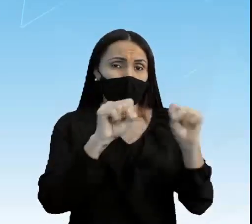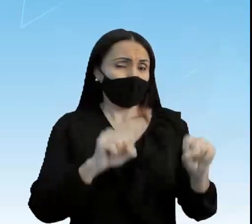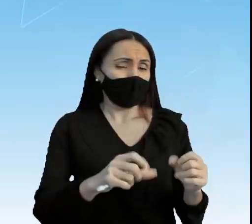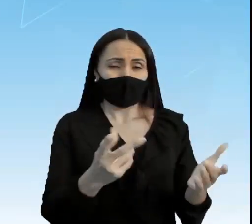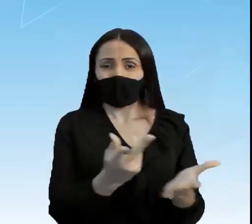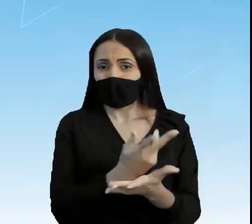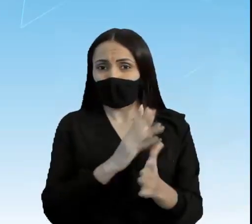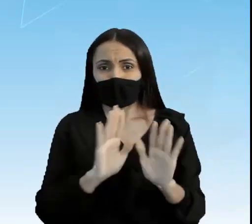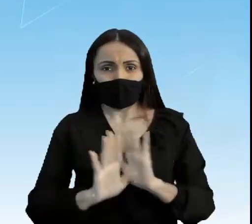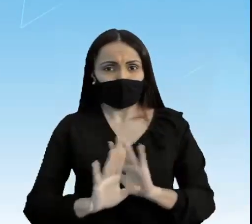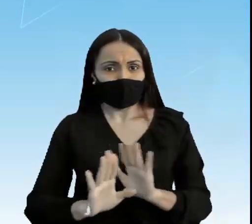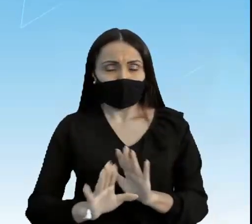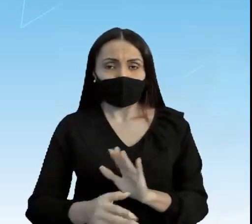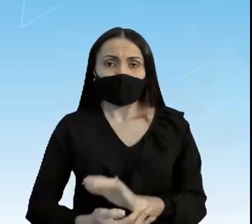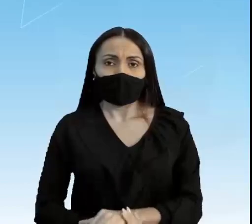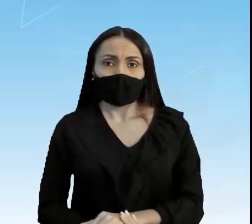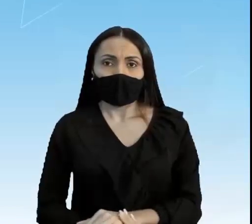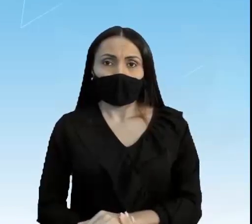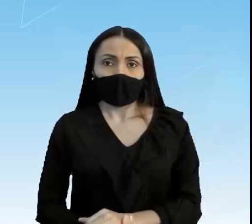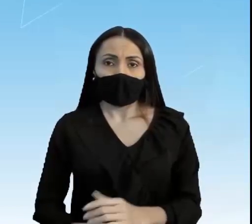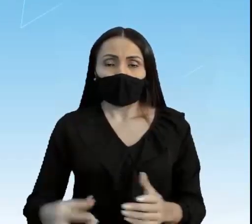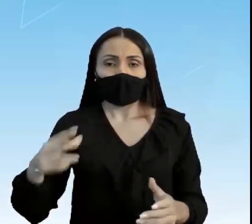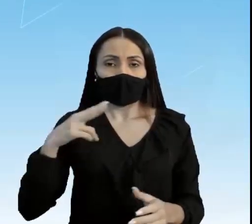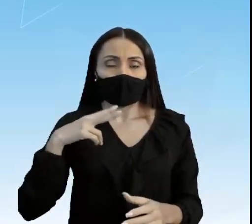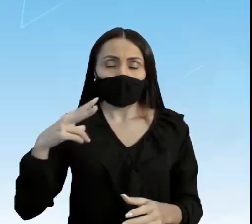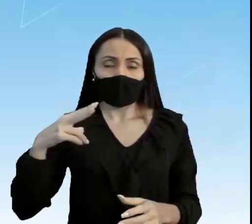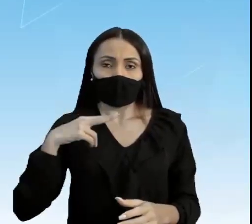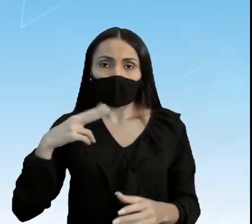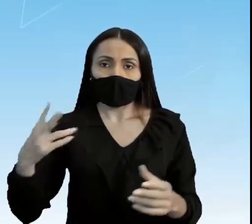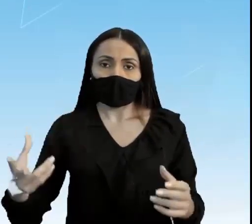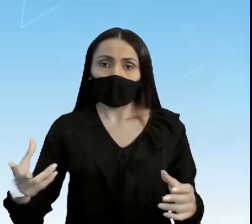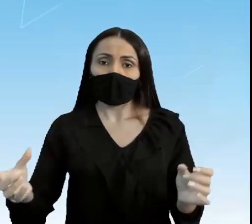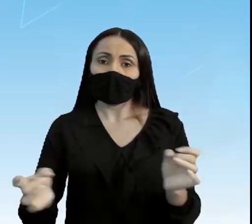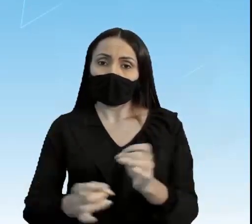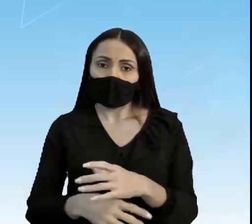aqui. E a coroa portuguesa acabou